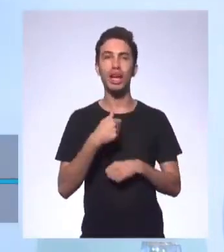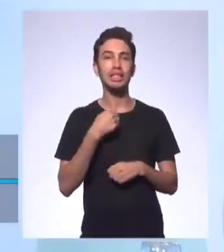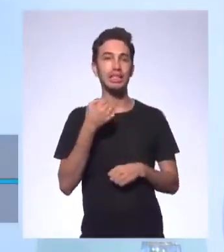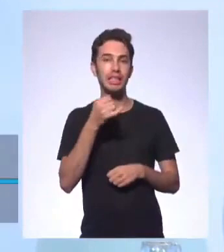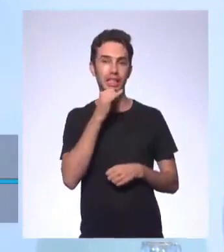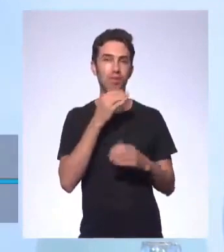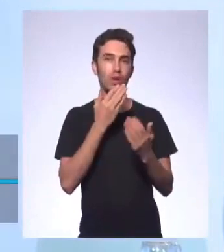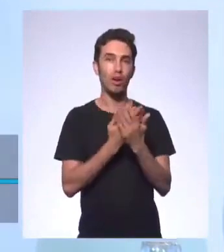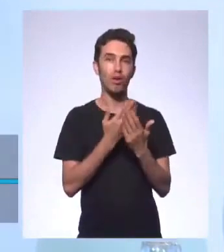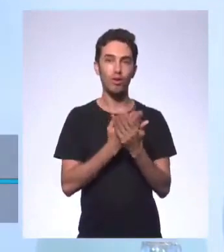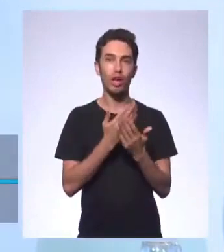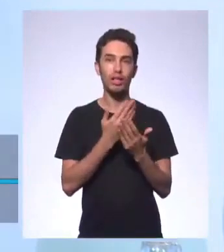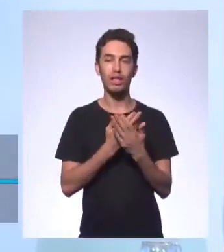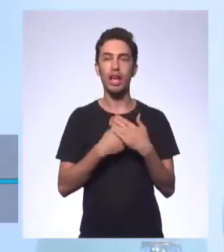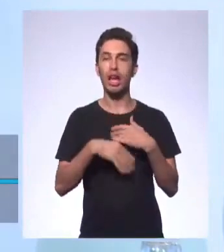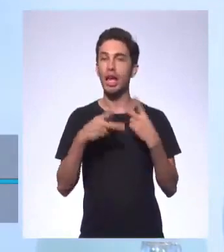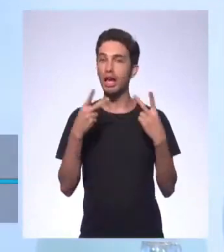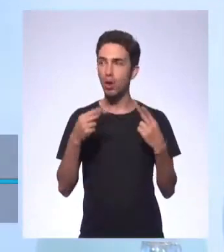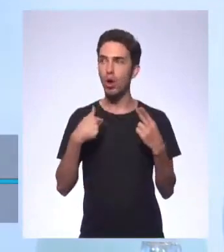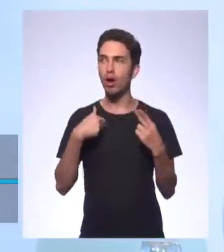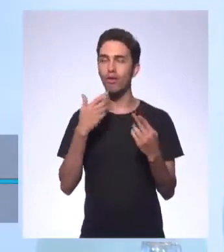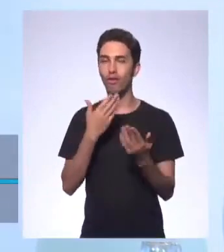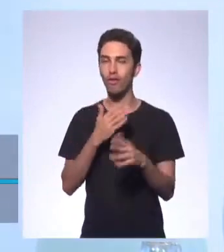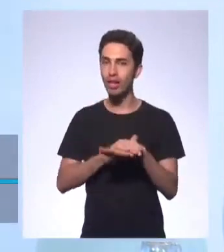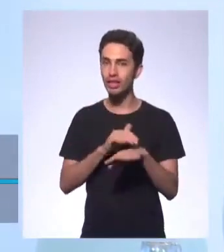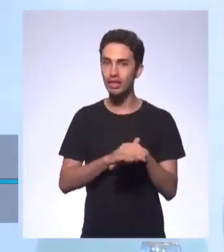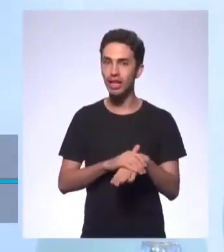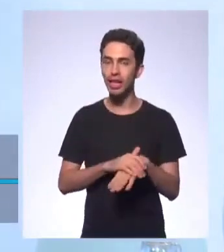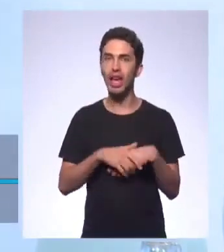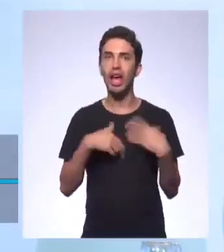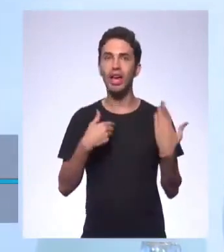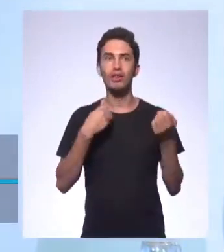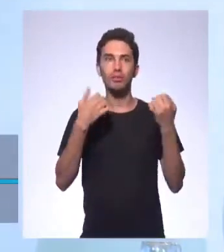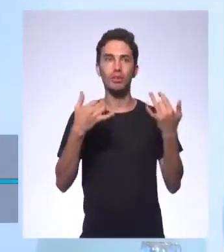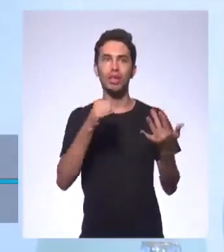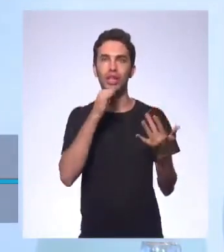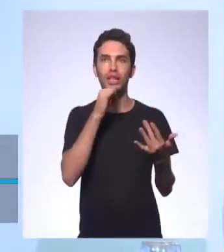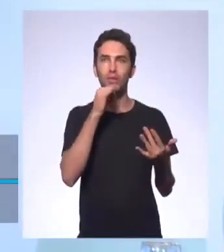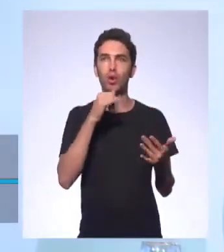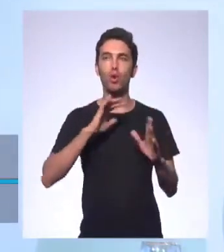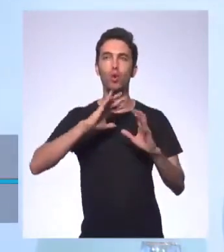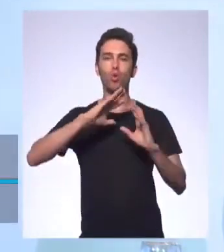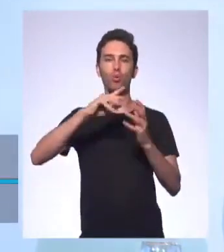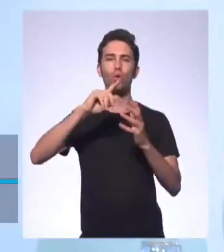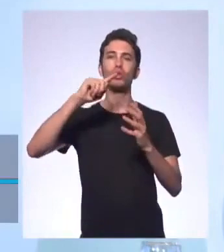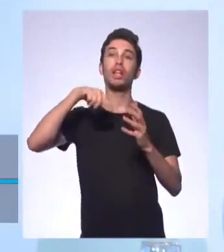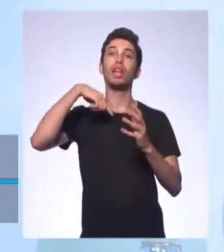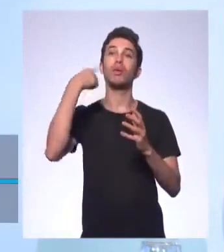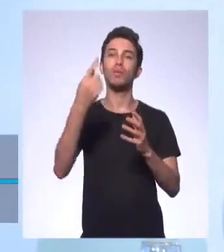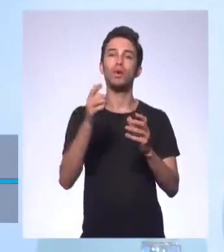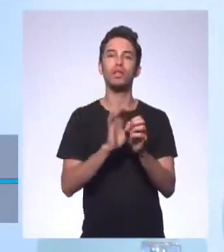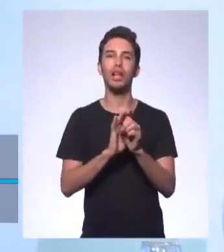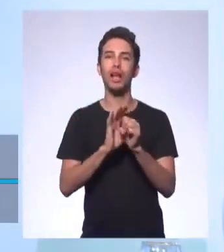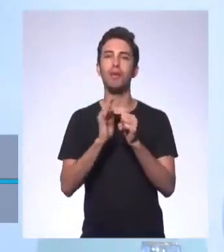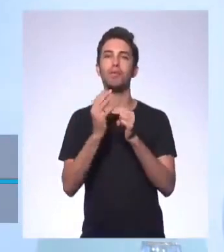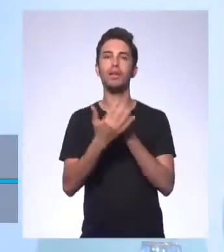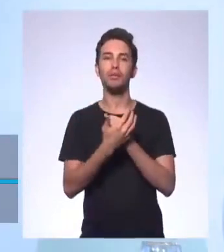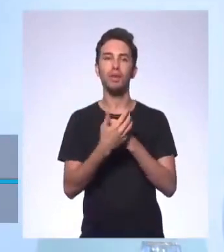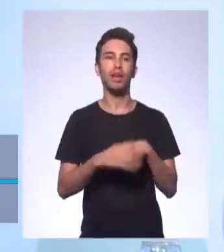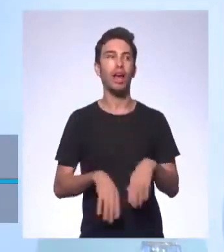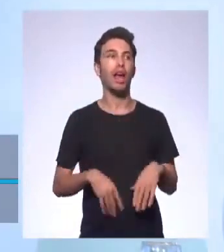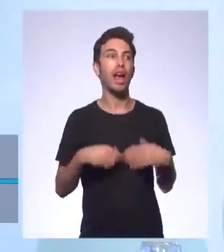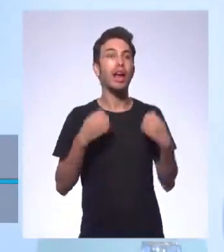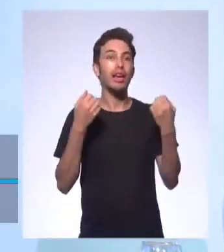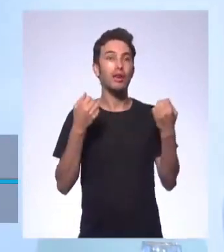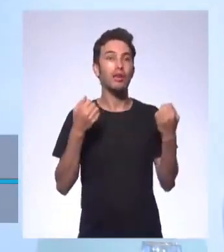aula hoje, que quando eu entrei aqui eu fiz aquela aula, né? Que mundo teremos pós-pandemia? Acho que a aula que eu faria hoje era quando vai acabar